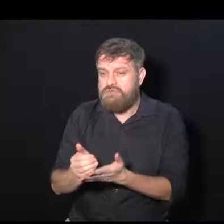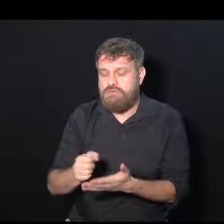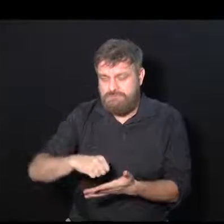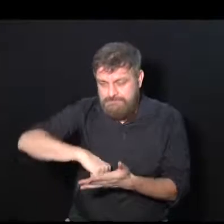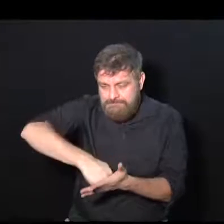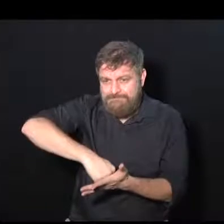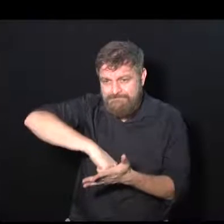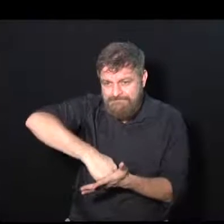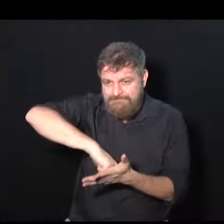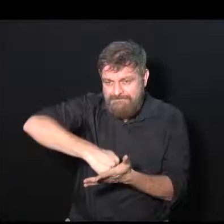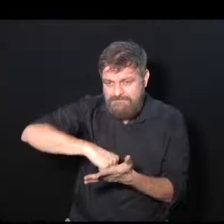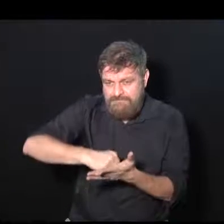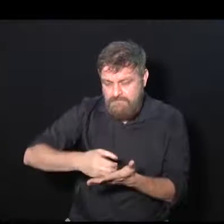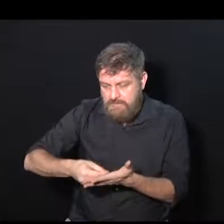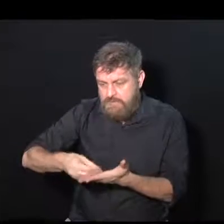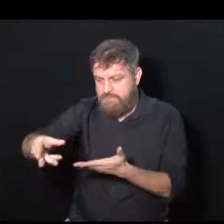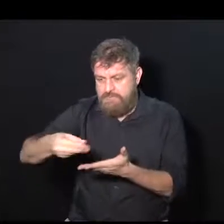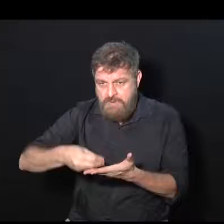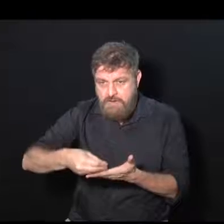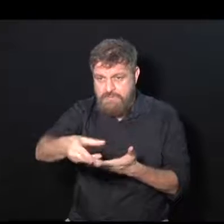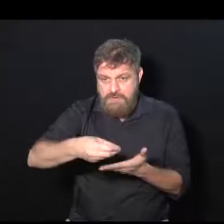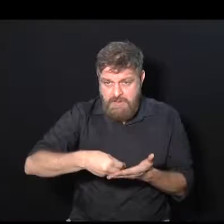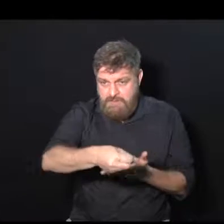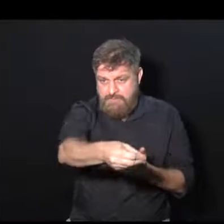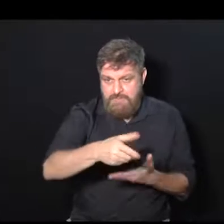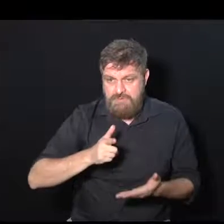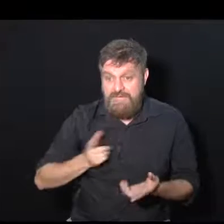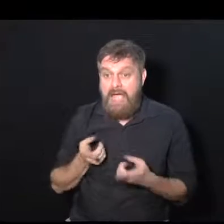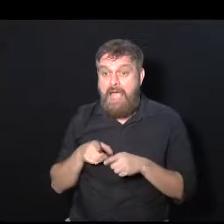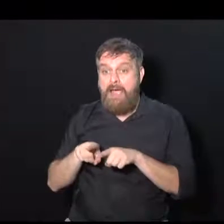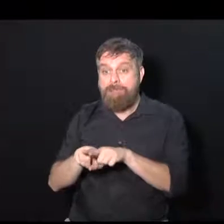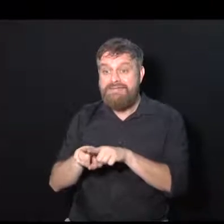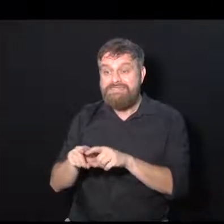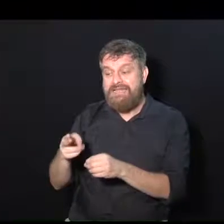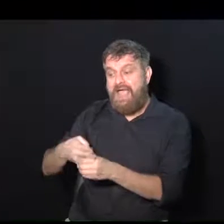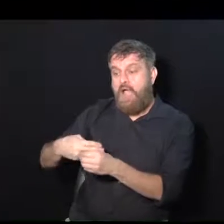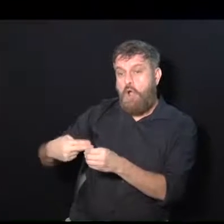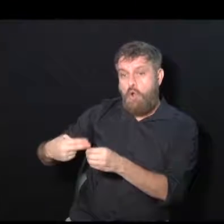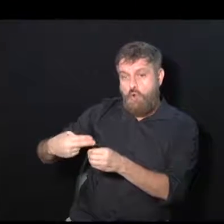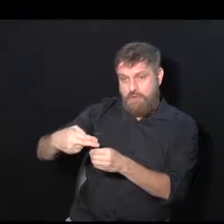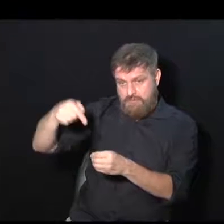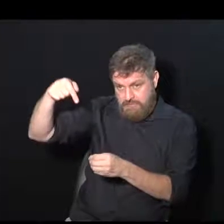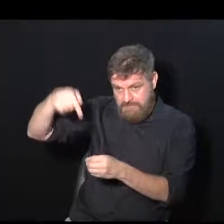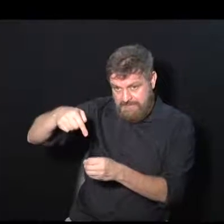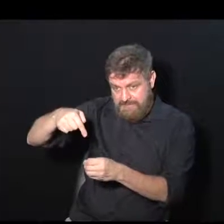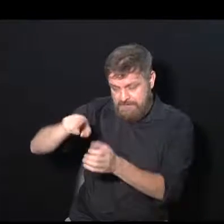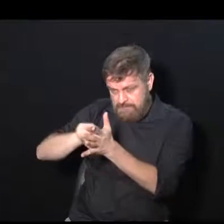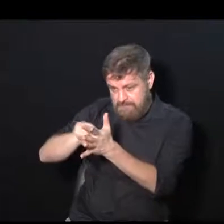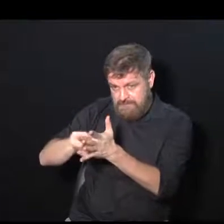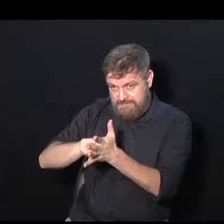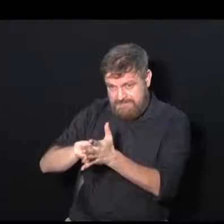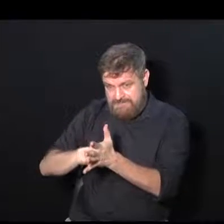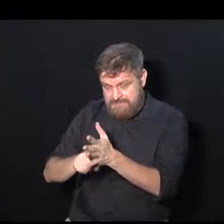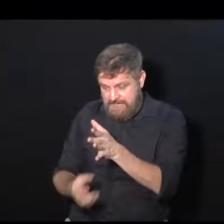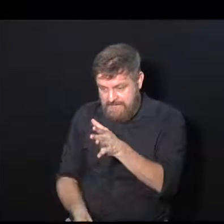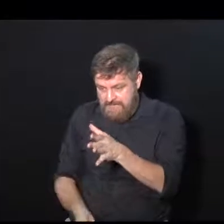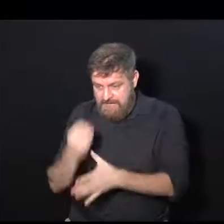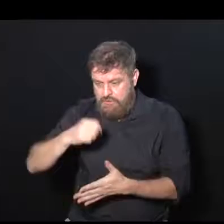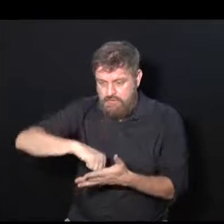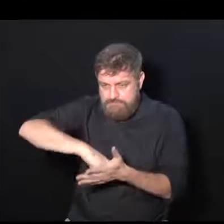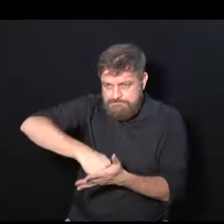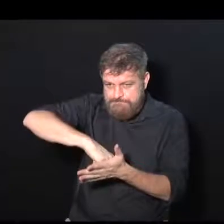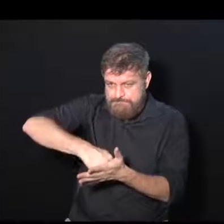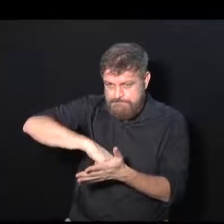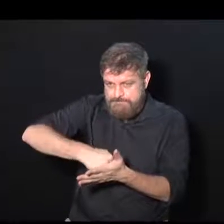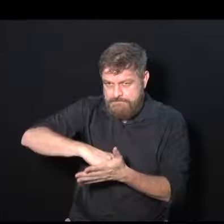distribuição dos fitoterápicos produzidos em parceria com a Unicamp e com o CPQBA. Então, foi feito esse projeto